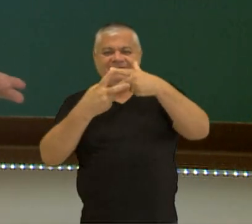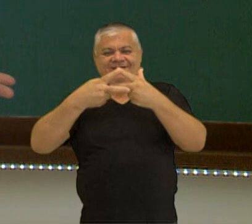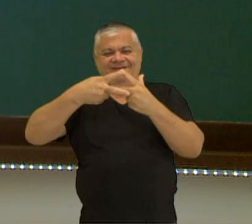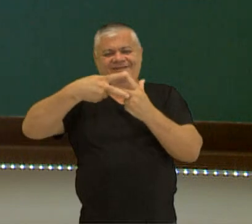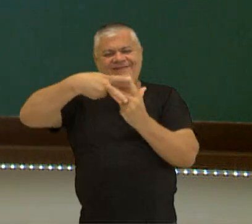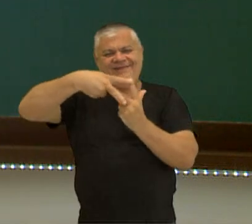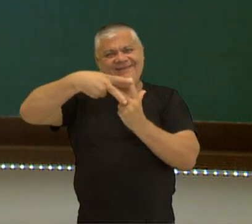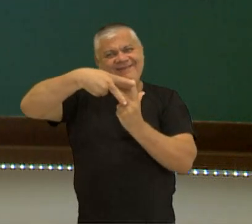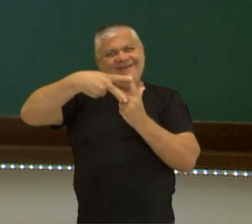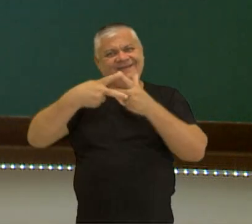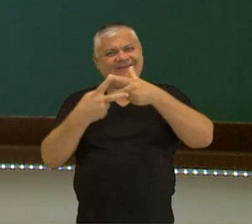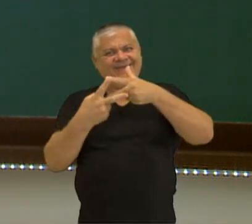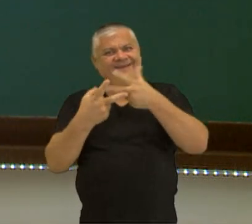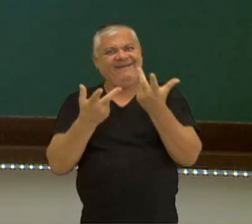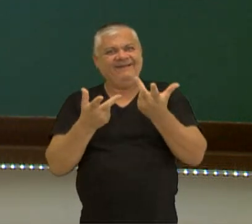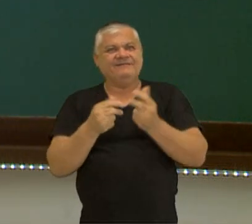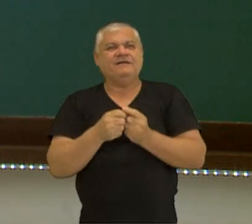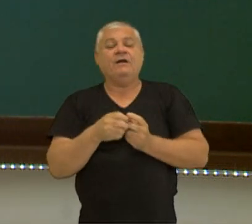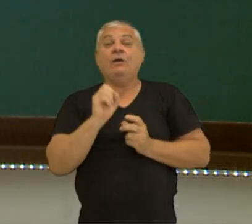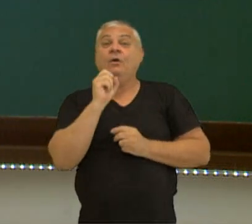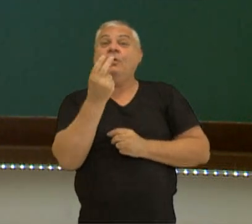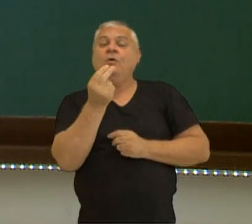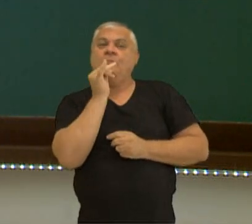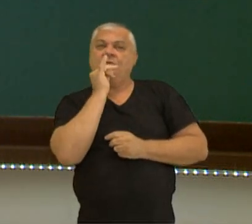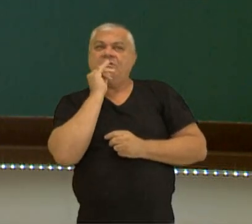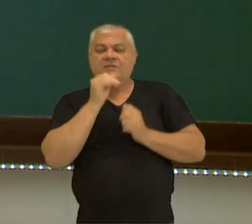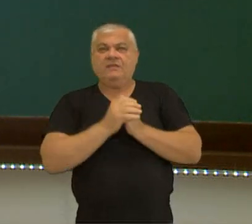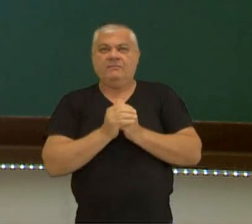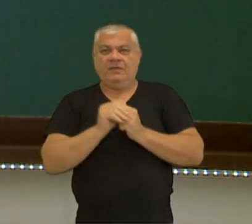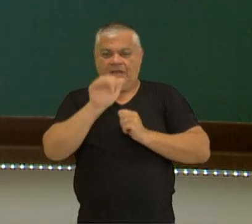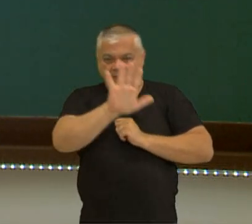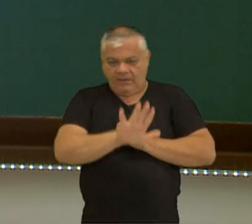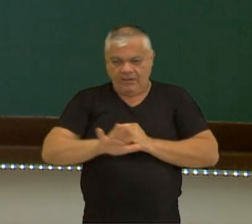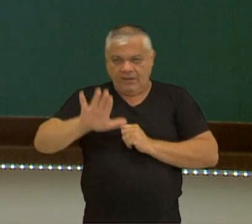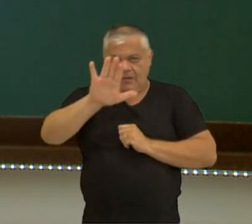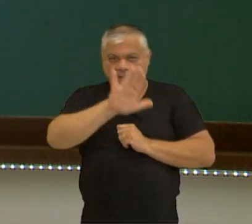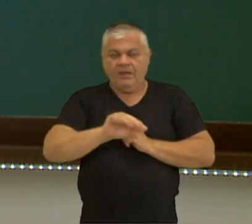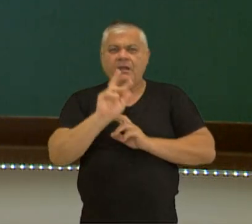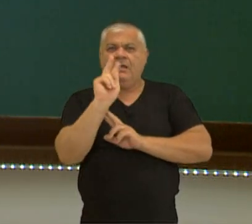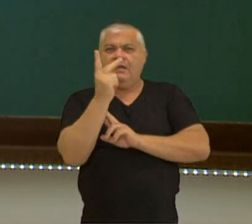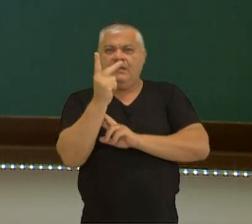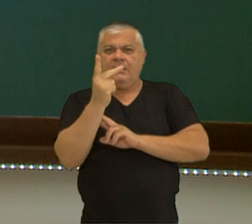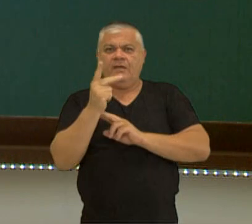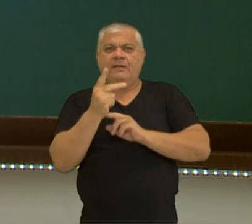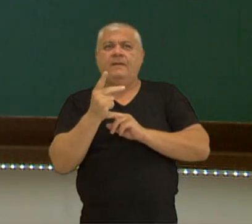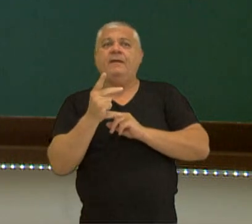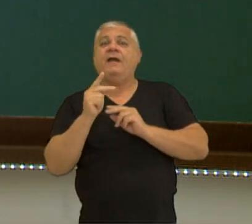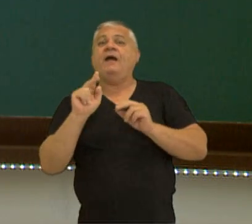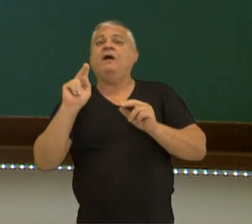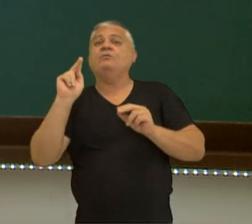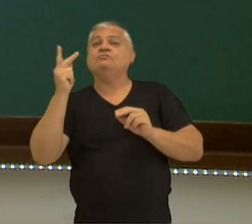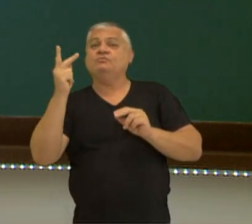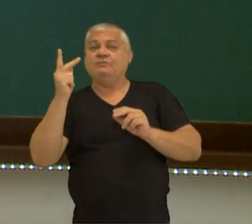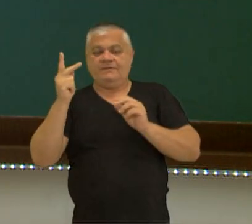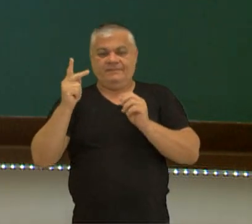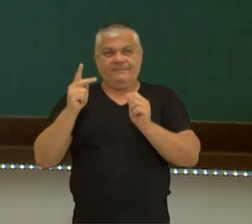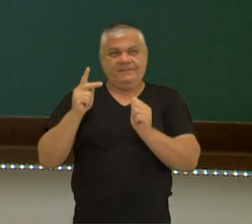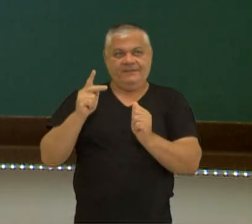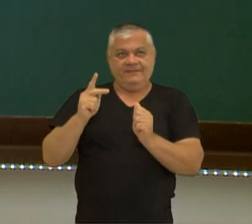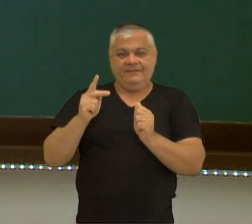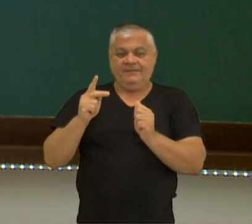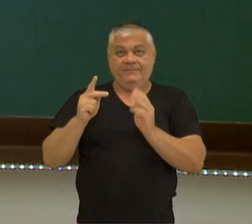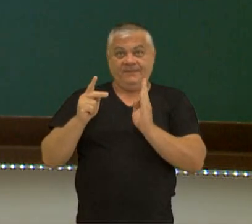um retângulo? Ou seja, para eu calcular a área desse paralelogramo, é só fazer a base vezes